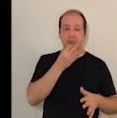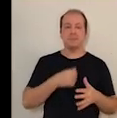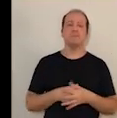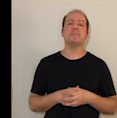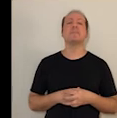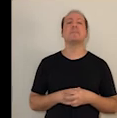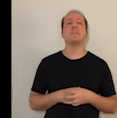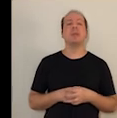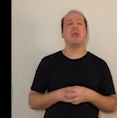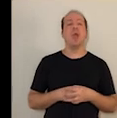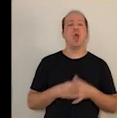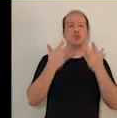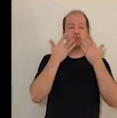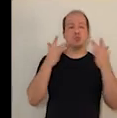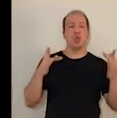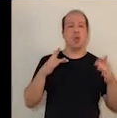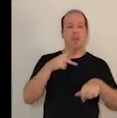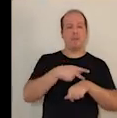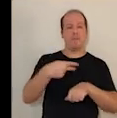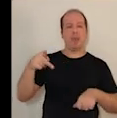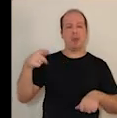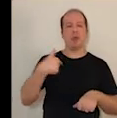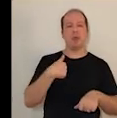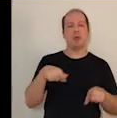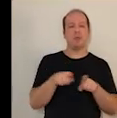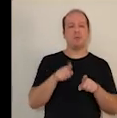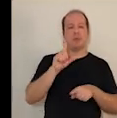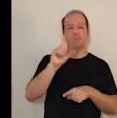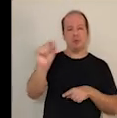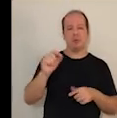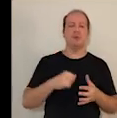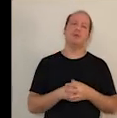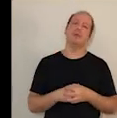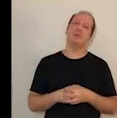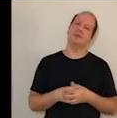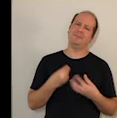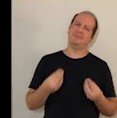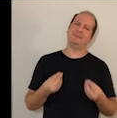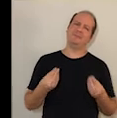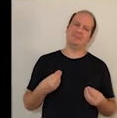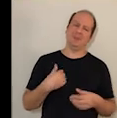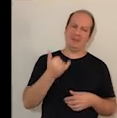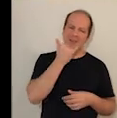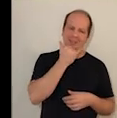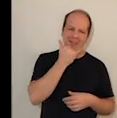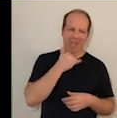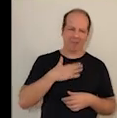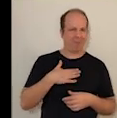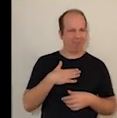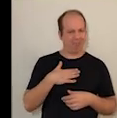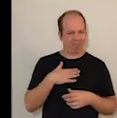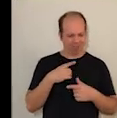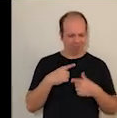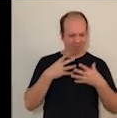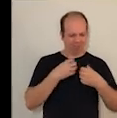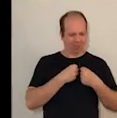Meu Deus, eu tinha me esquecido de Leone. Muito bem, muito bem. Me dê as joias e as pérolas e eu irei